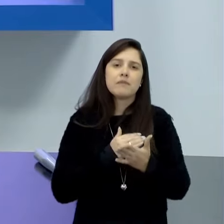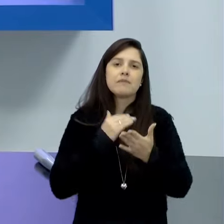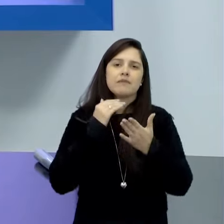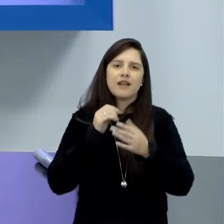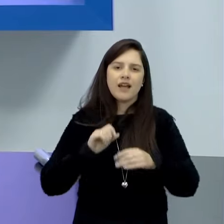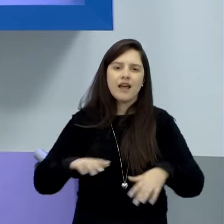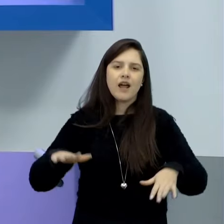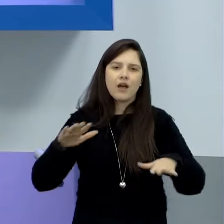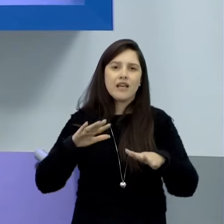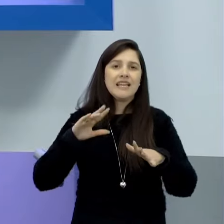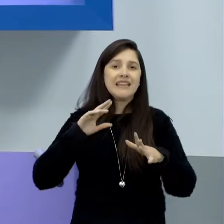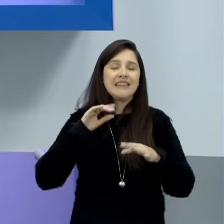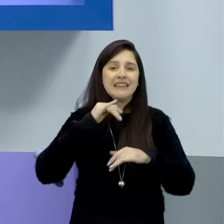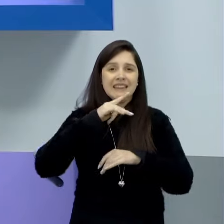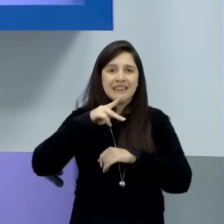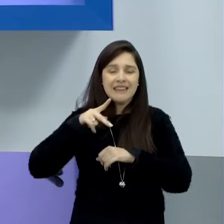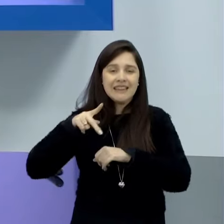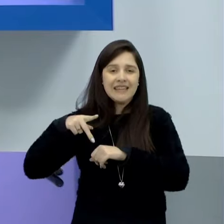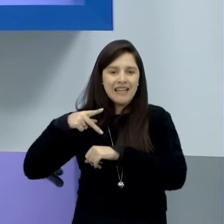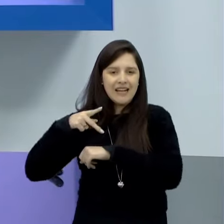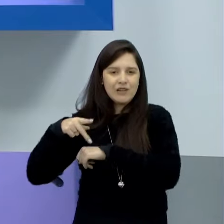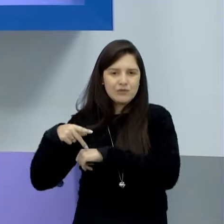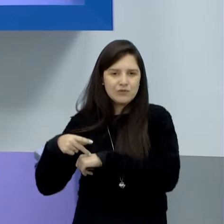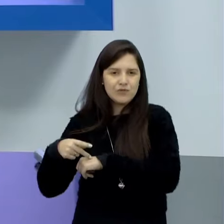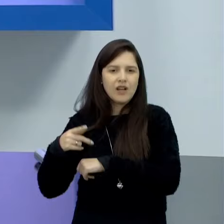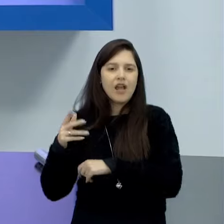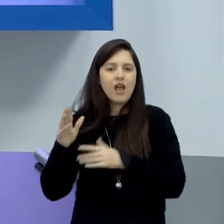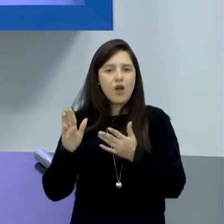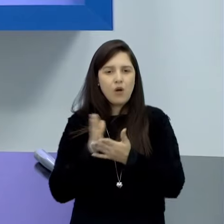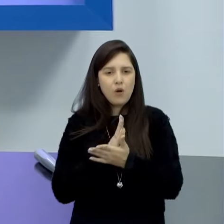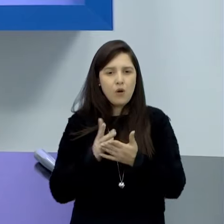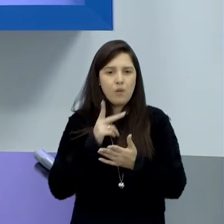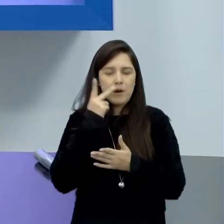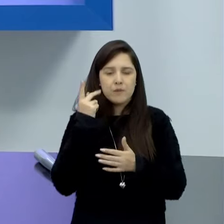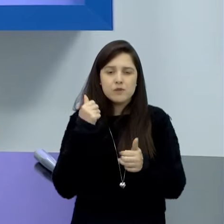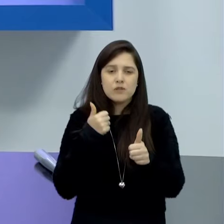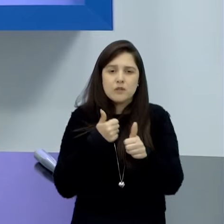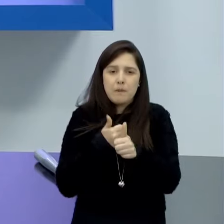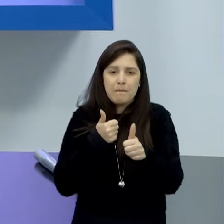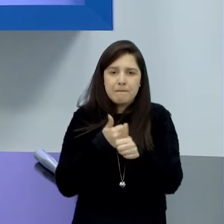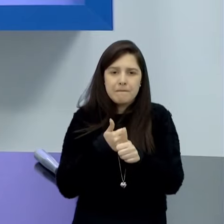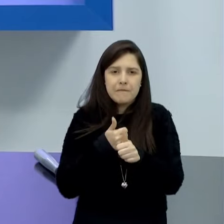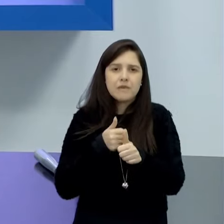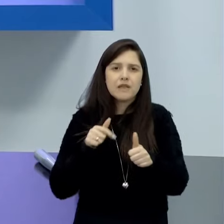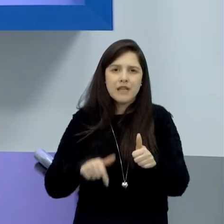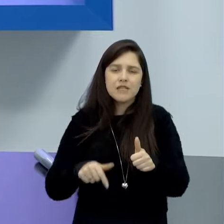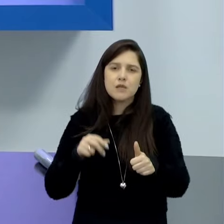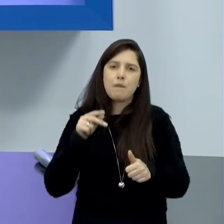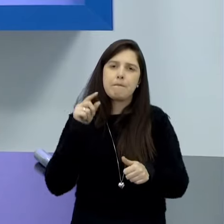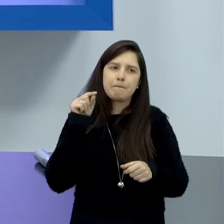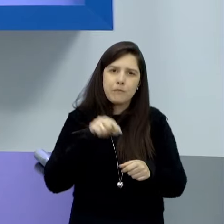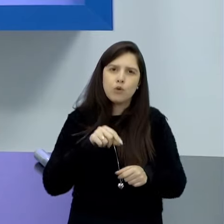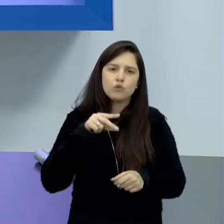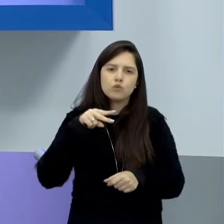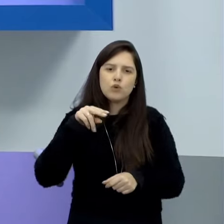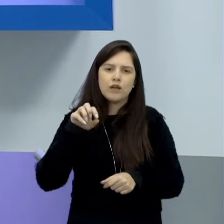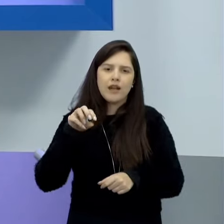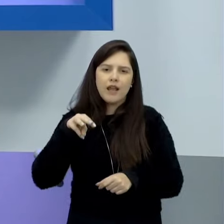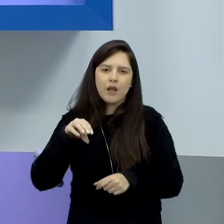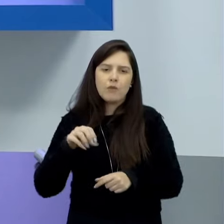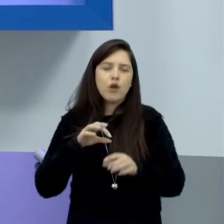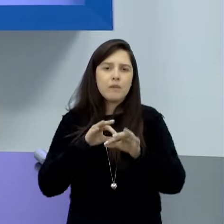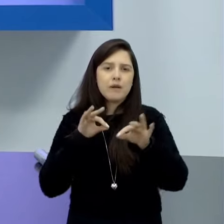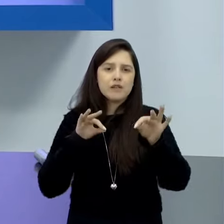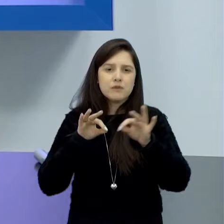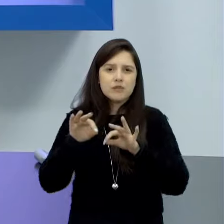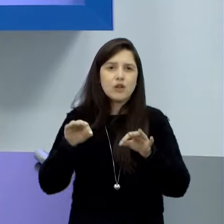Espacial Internacional. Então, elas são as pessoas que estão mais próximas desse ponto Nemo, que é o ponto aí mais isolado